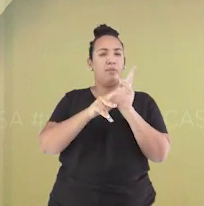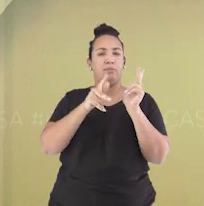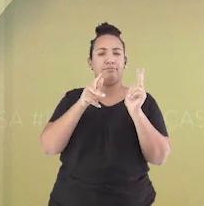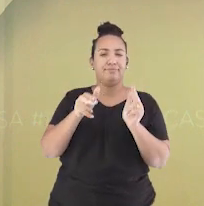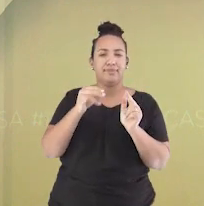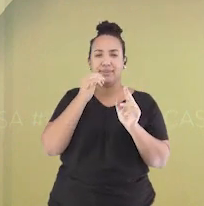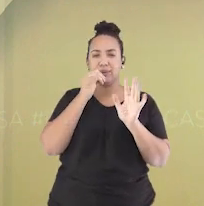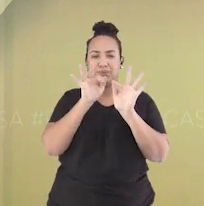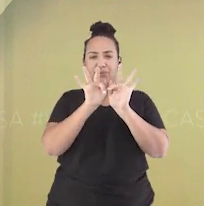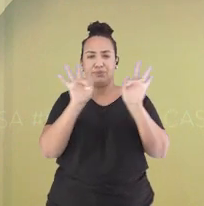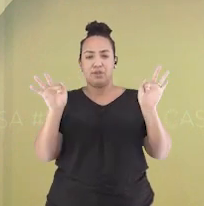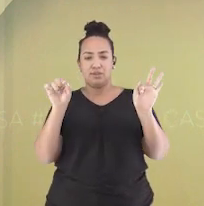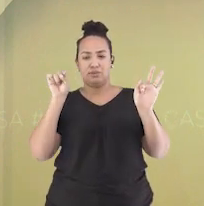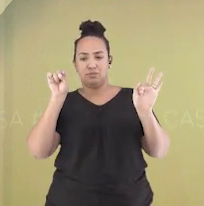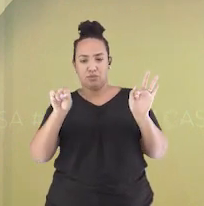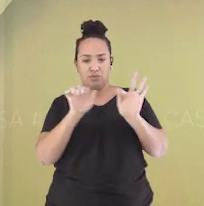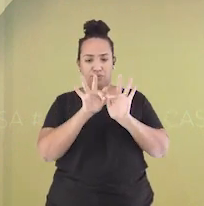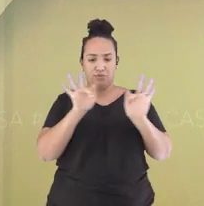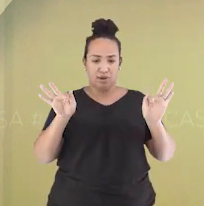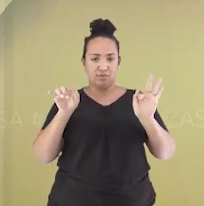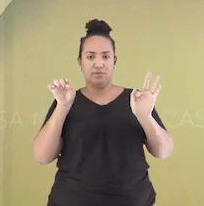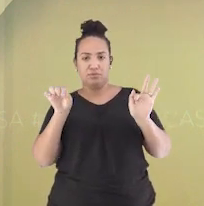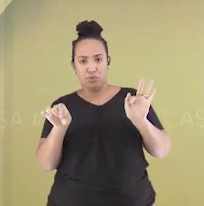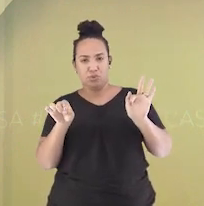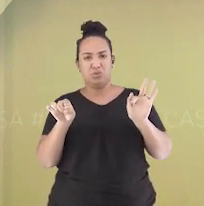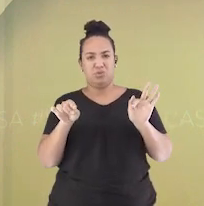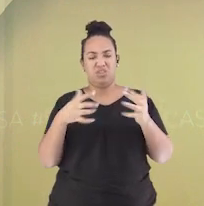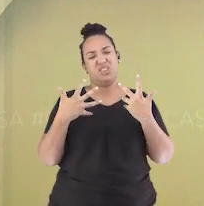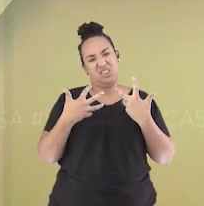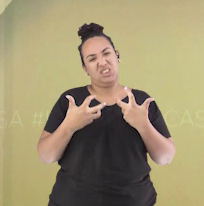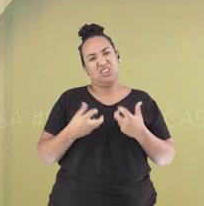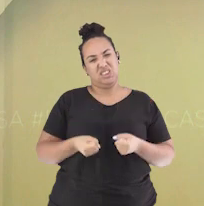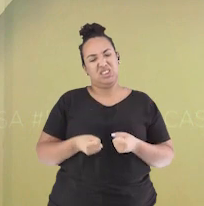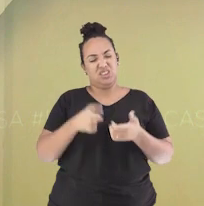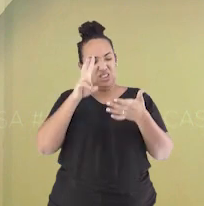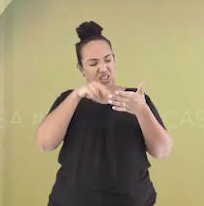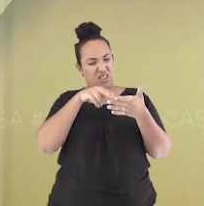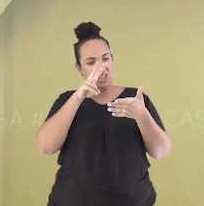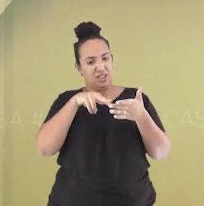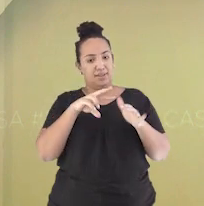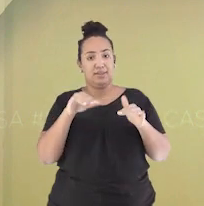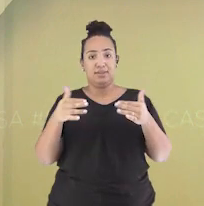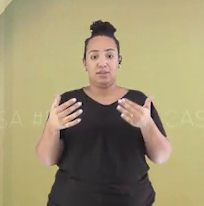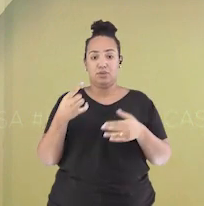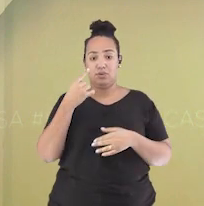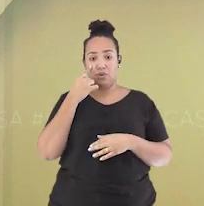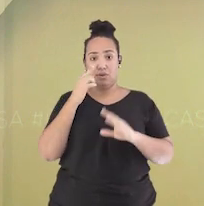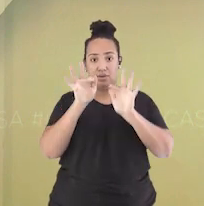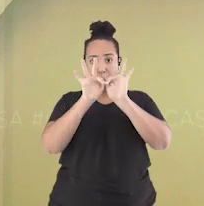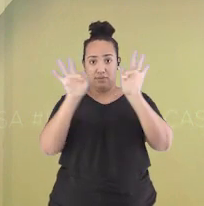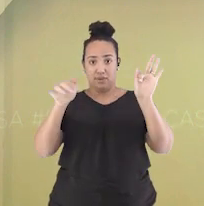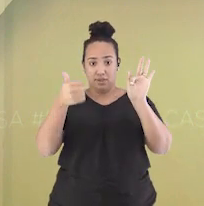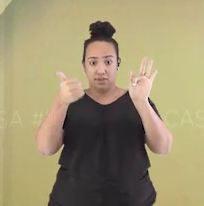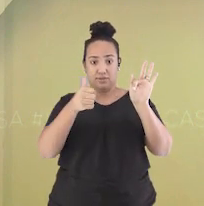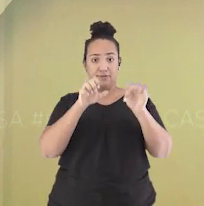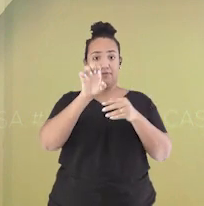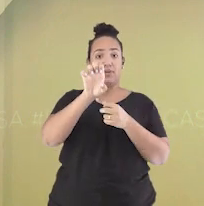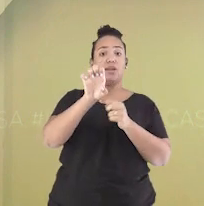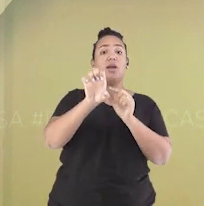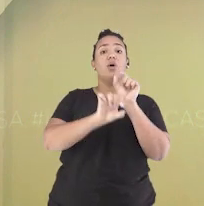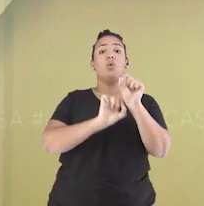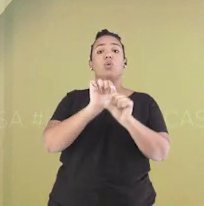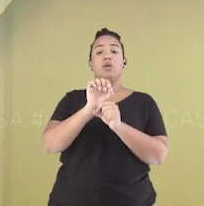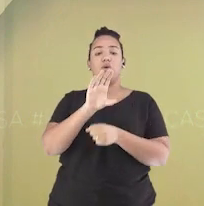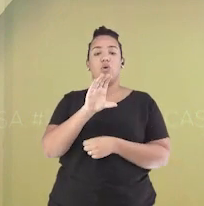A cada frase, um ponto. Não ficaria cansativo de se ler? O e da oração original é um